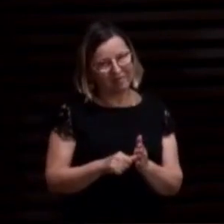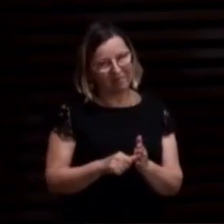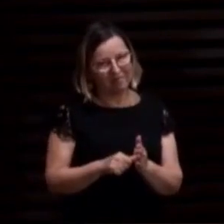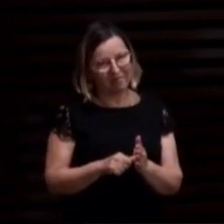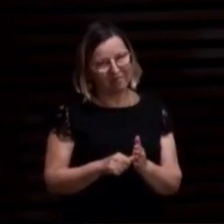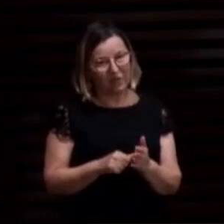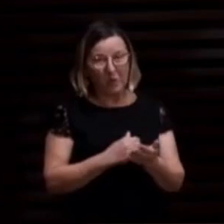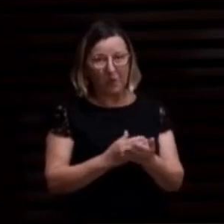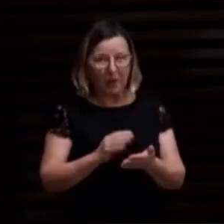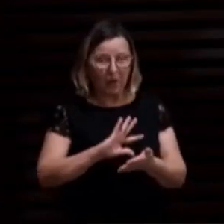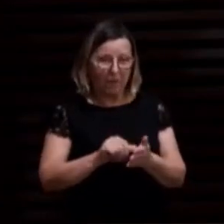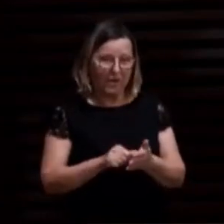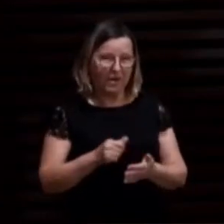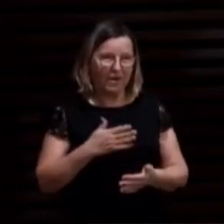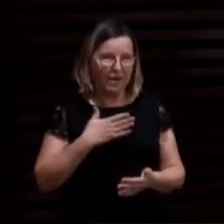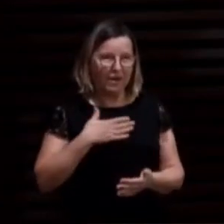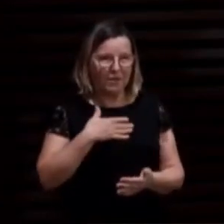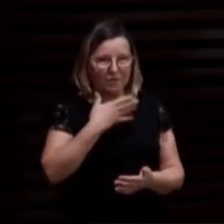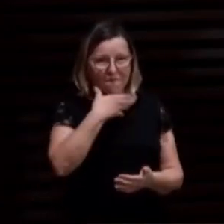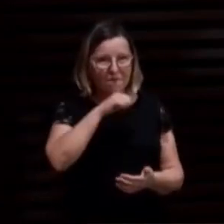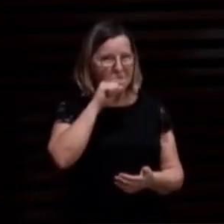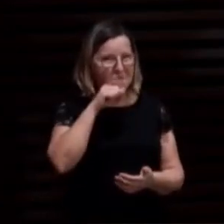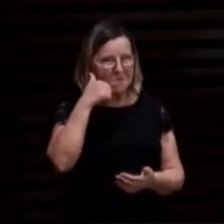Eu comecei a roubar os meus pais.